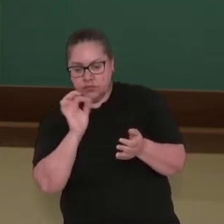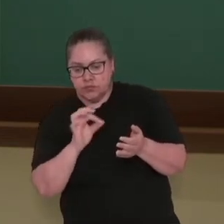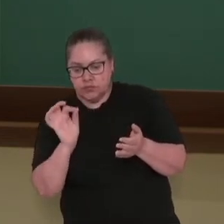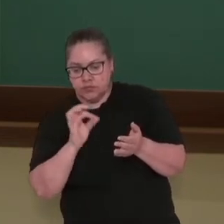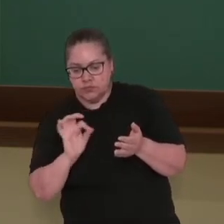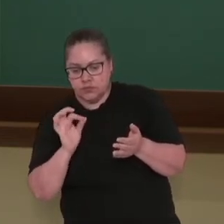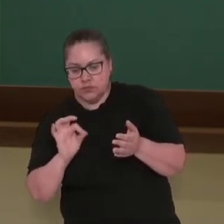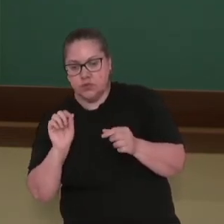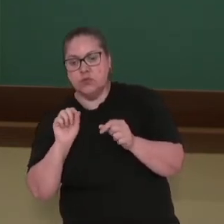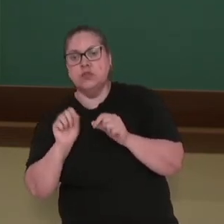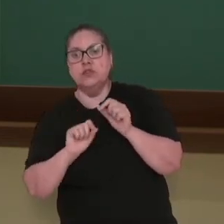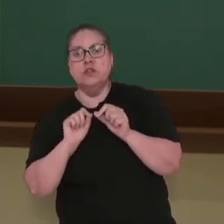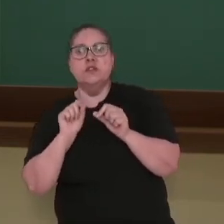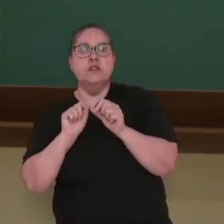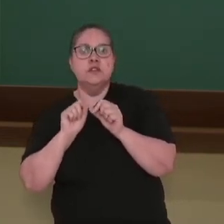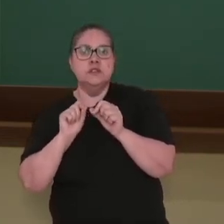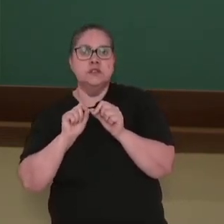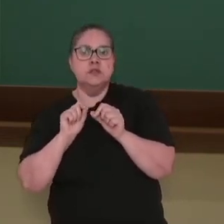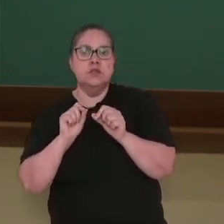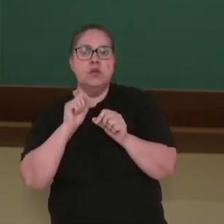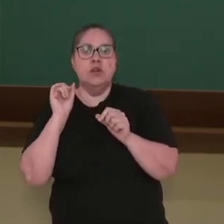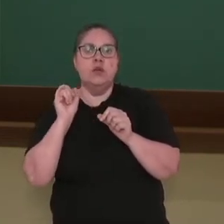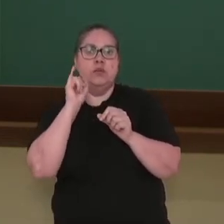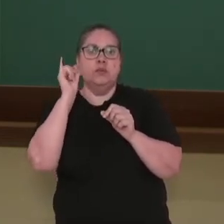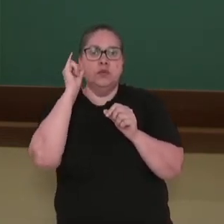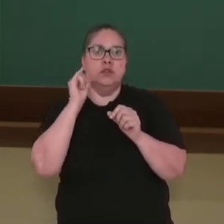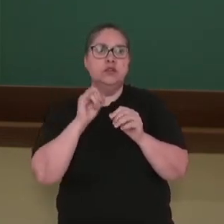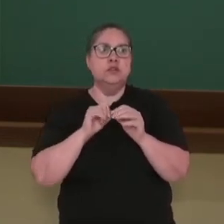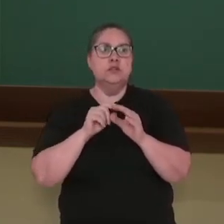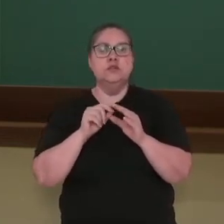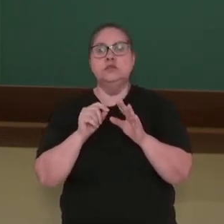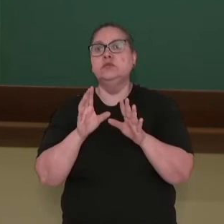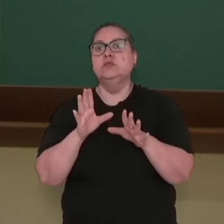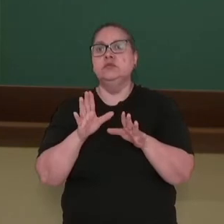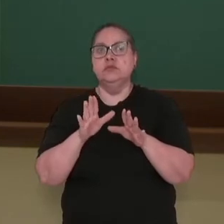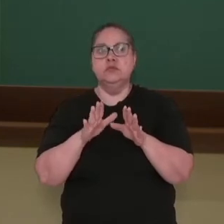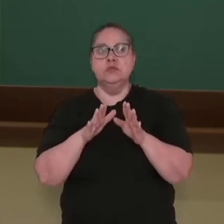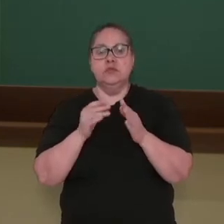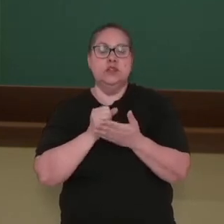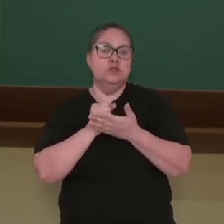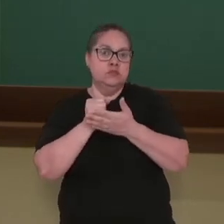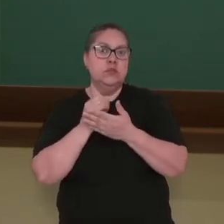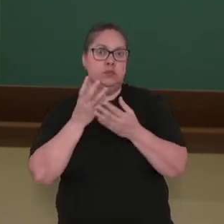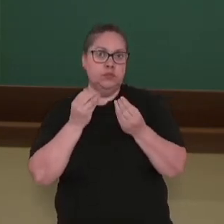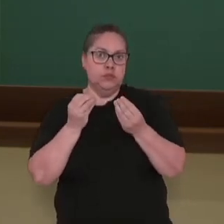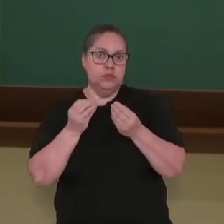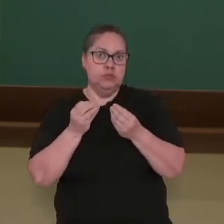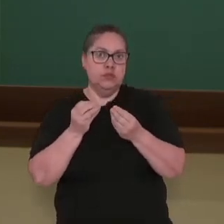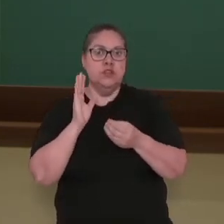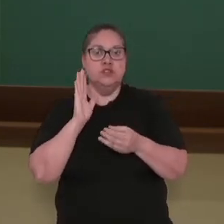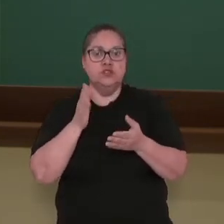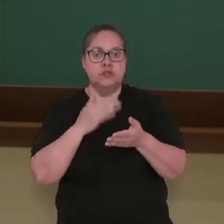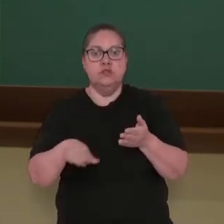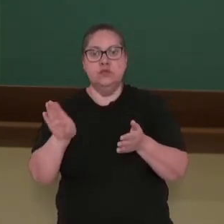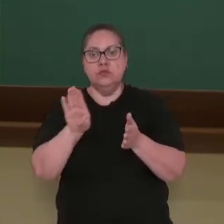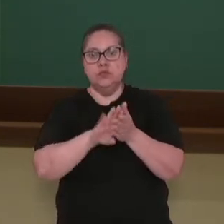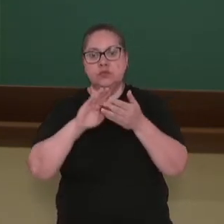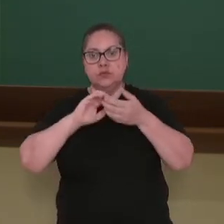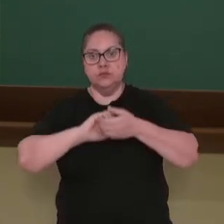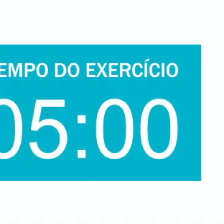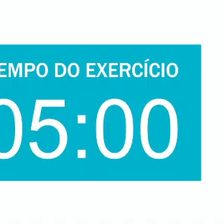comunidade. Planeje os seus dias, defina seus objetivos e estabeleça os prazos para as entregas de suas tarefas. Então